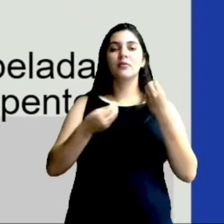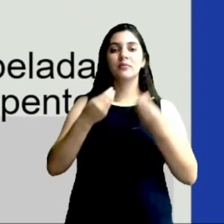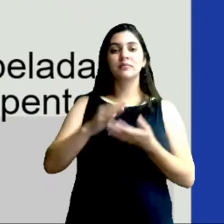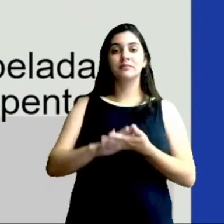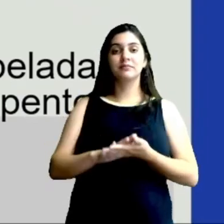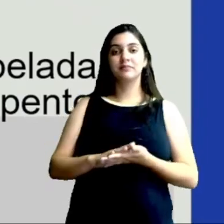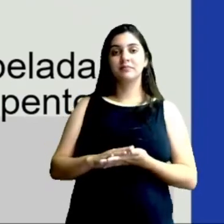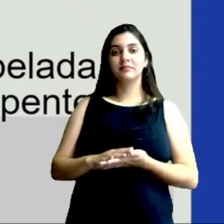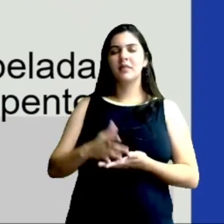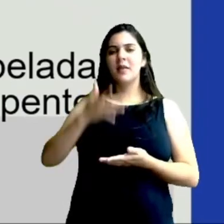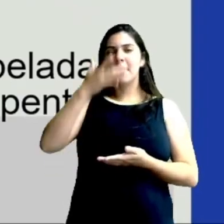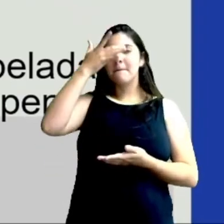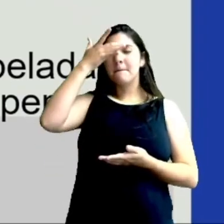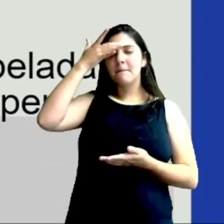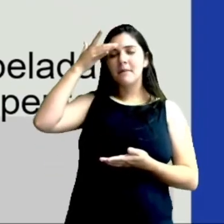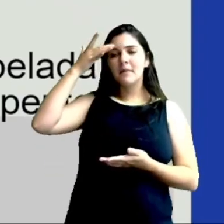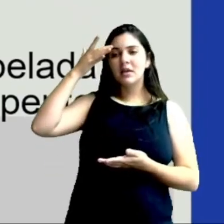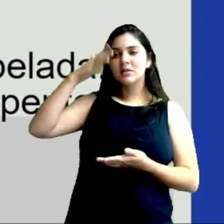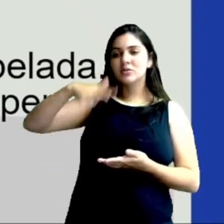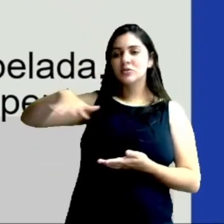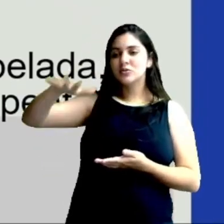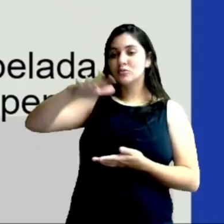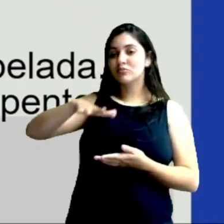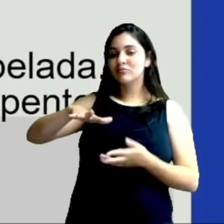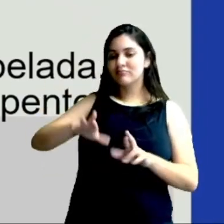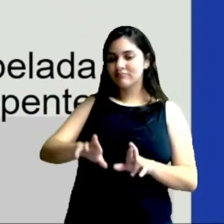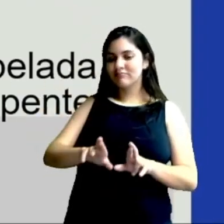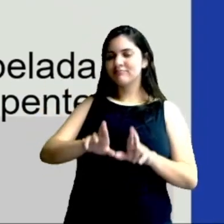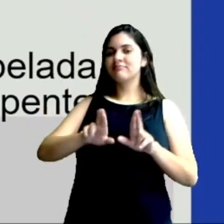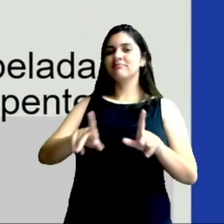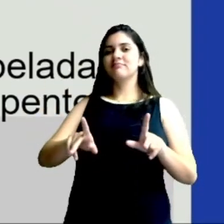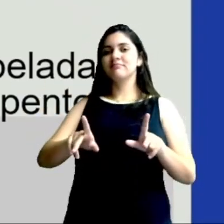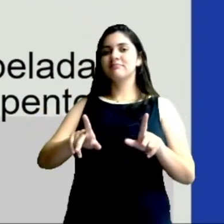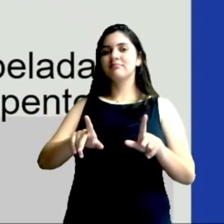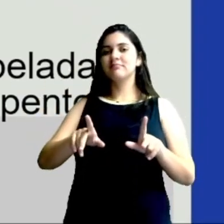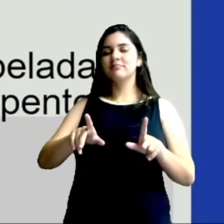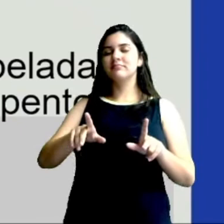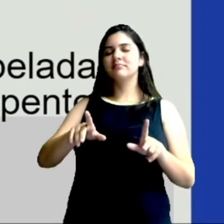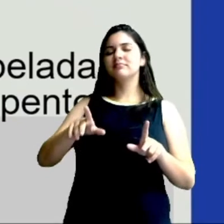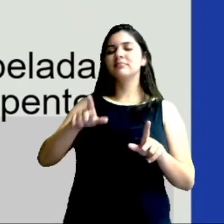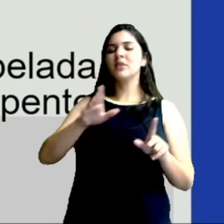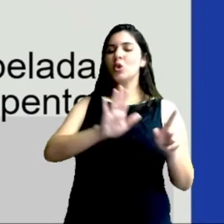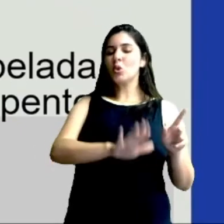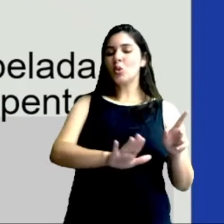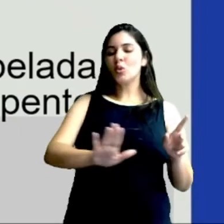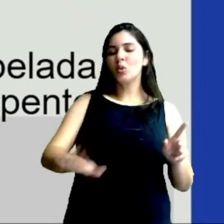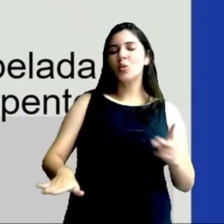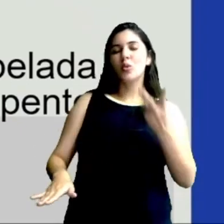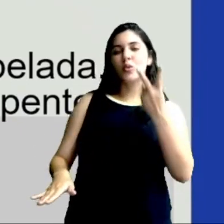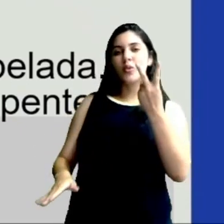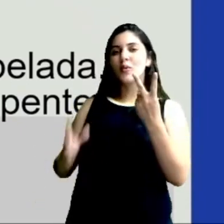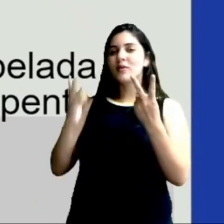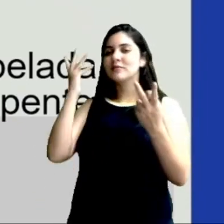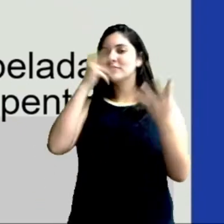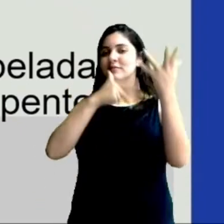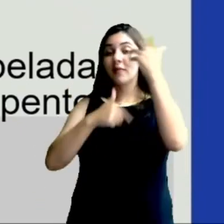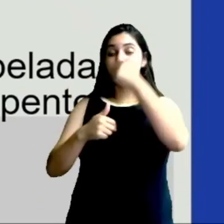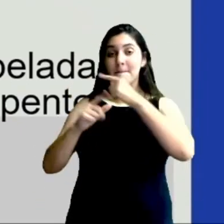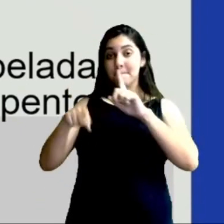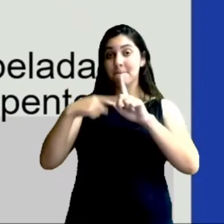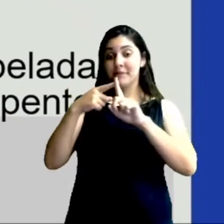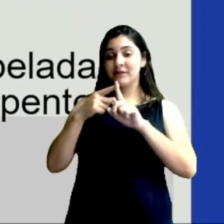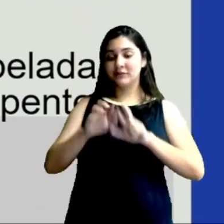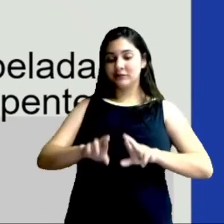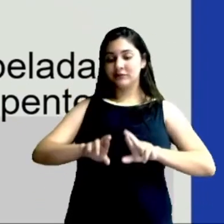ó pessoas são diferentes são duas crianças lindas pois são